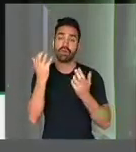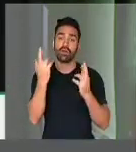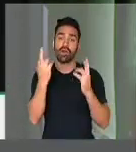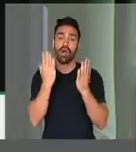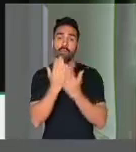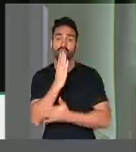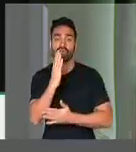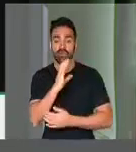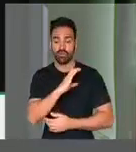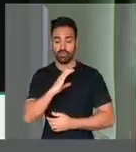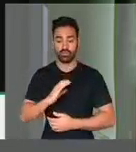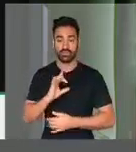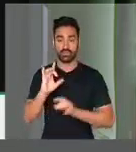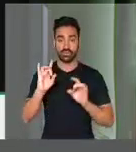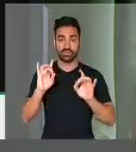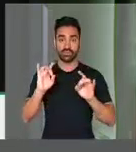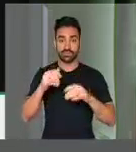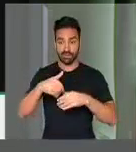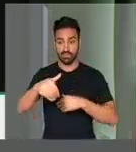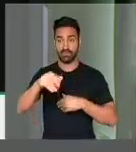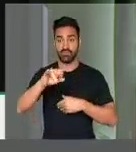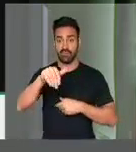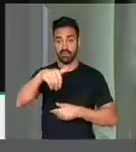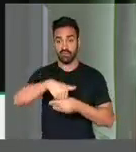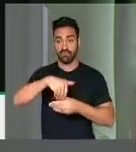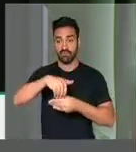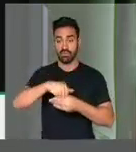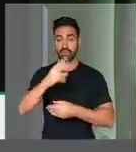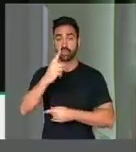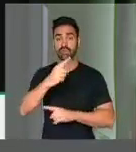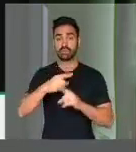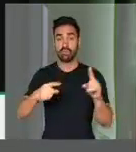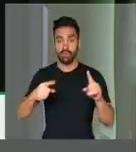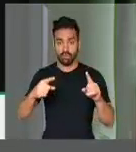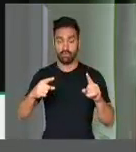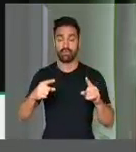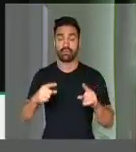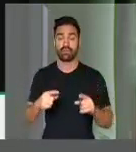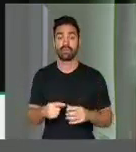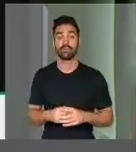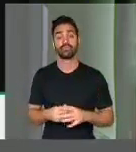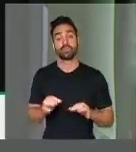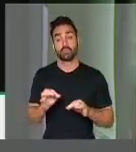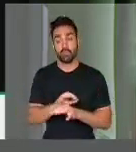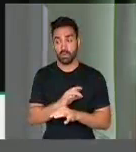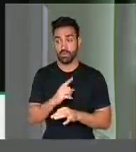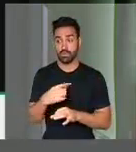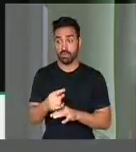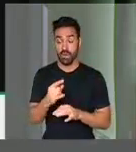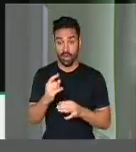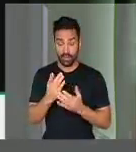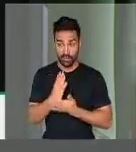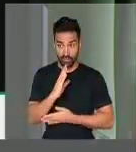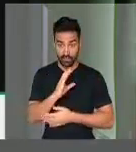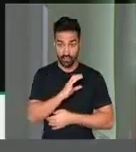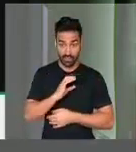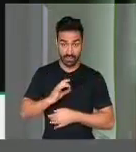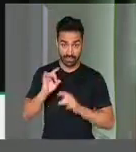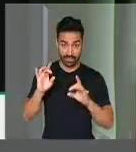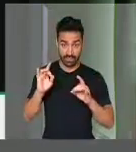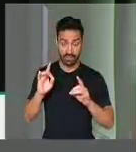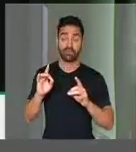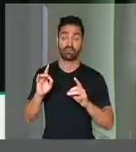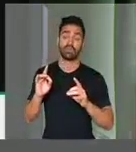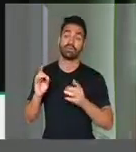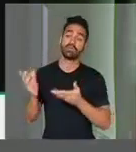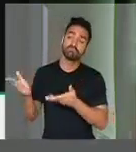comissão especial, que será votada às 14h30 aqui no plenário Nereu Ramos, e na sequência de aprovado em comissão especial, trazer aqui ao plenário